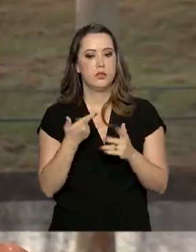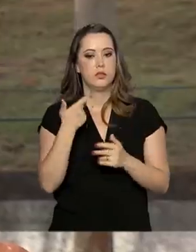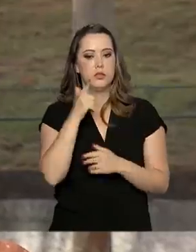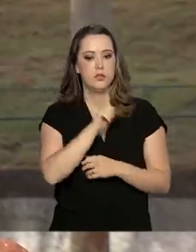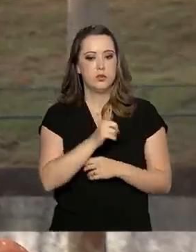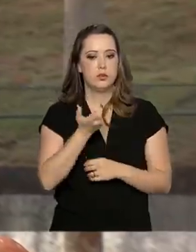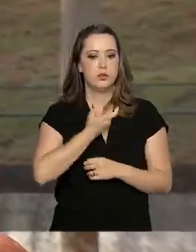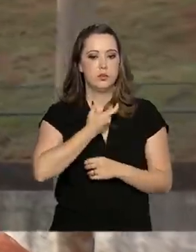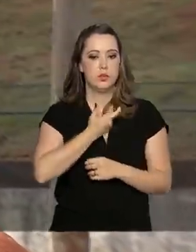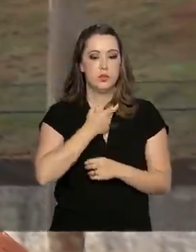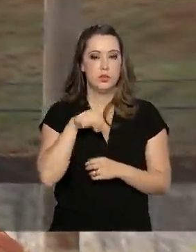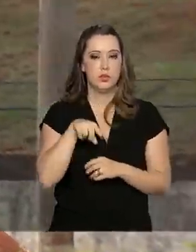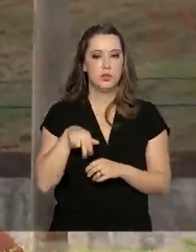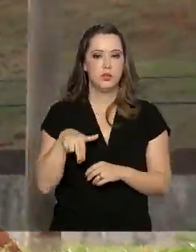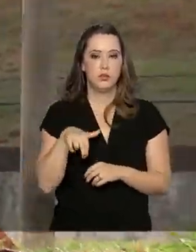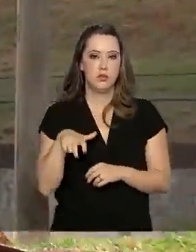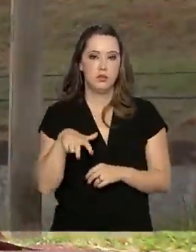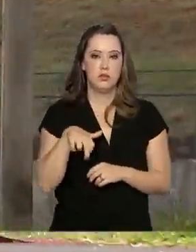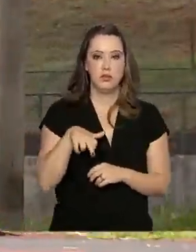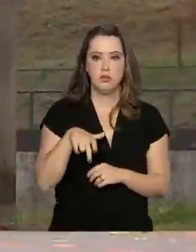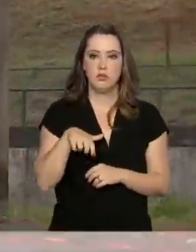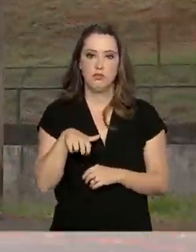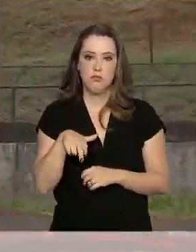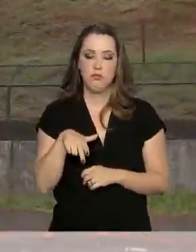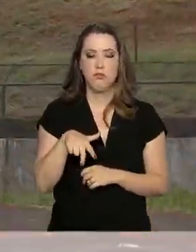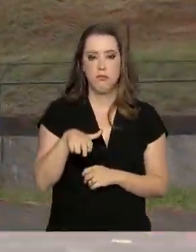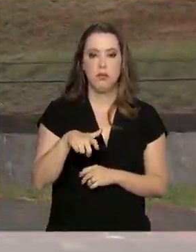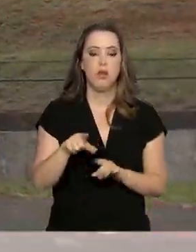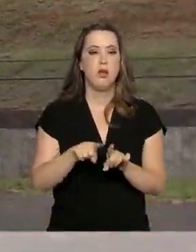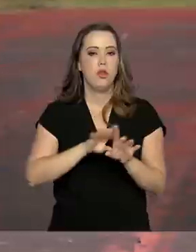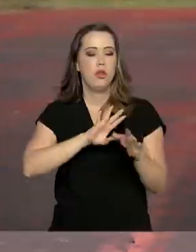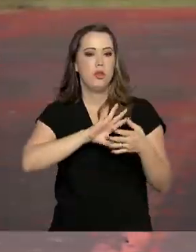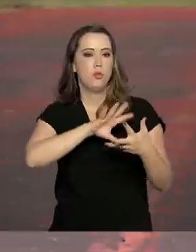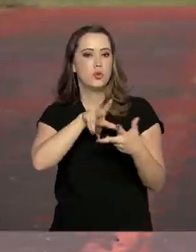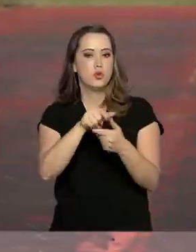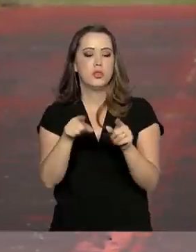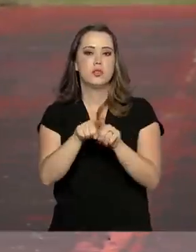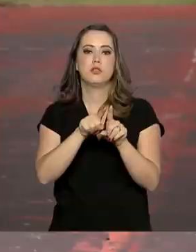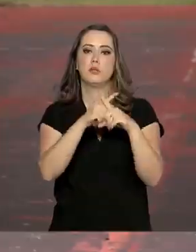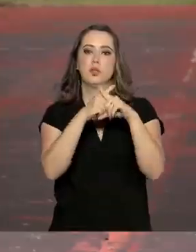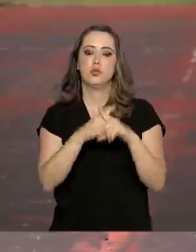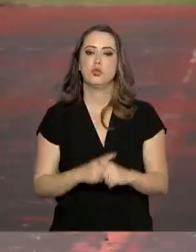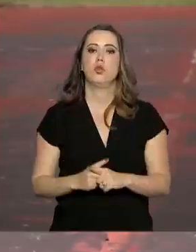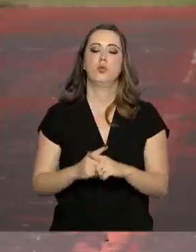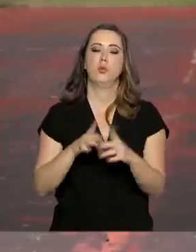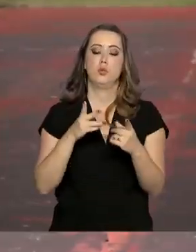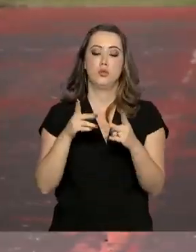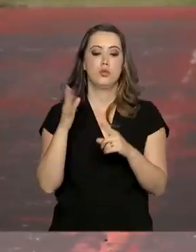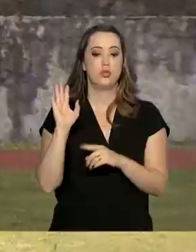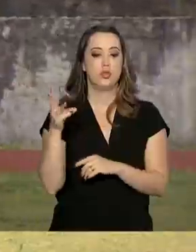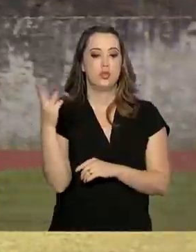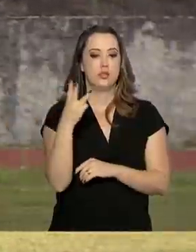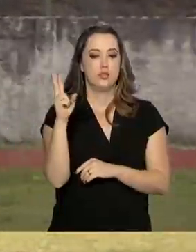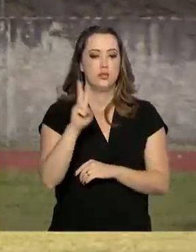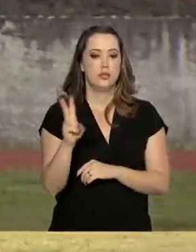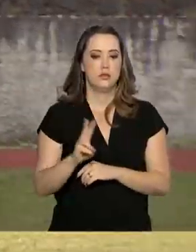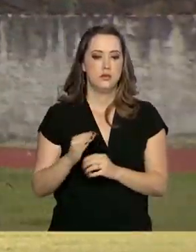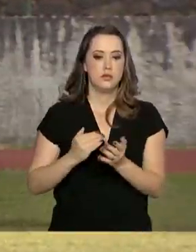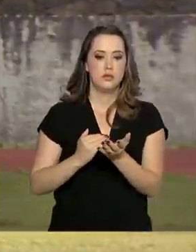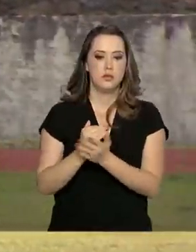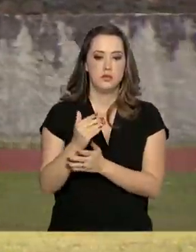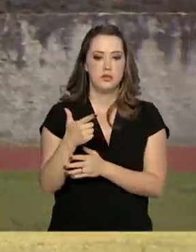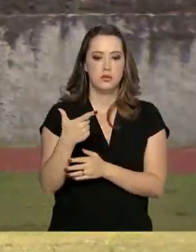modalidade de marcha atlética em mundiais e jogos pan americanos está indo para sua terceira olimpíada desde